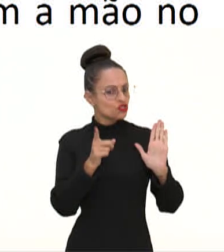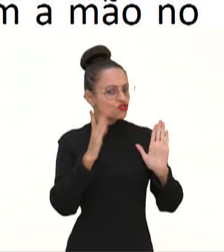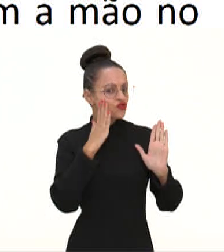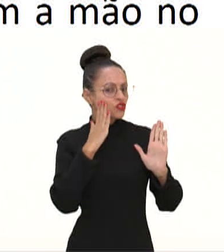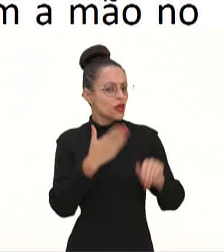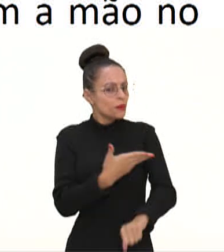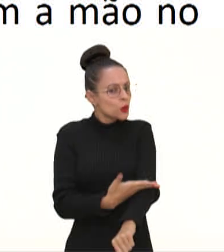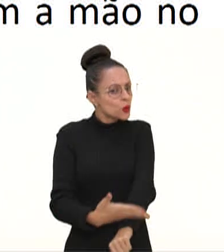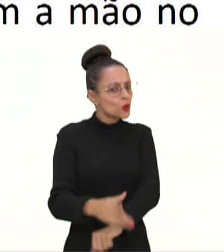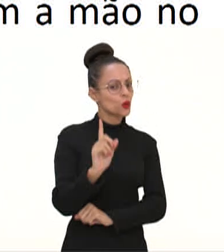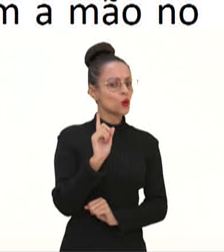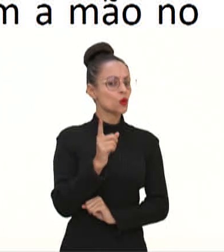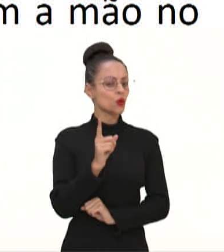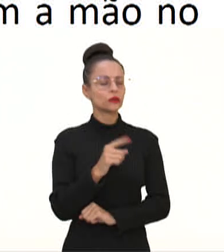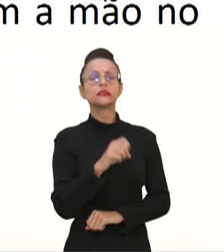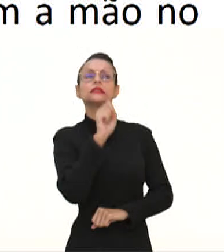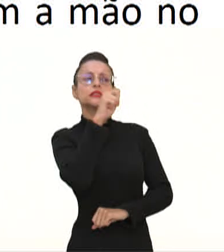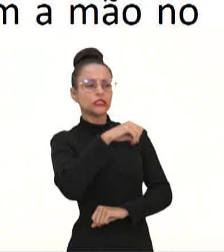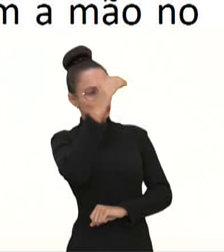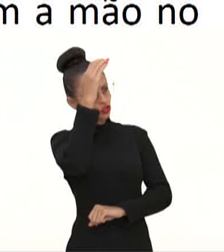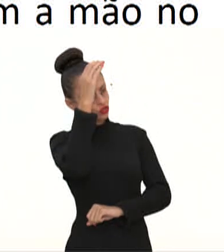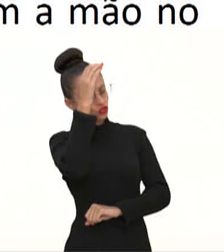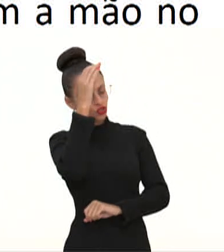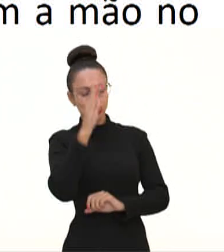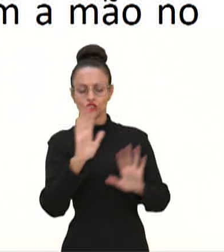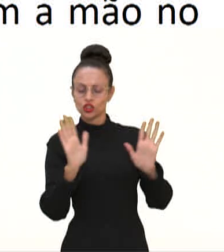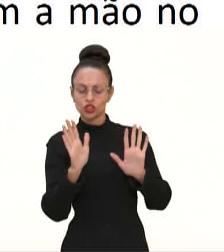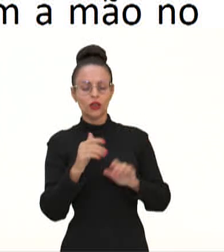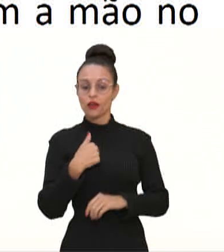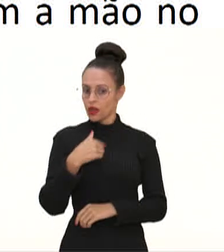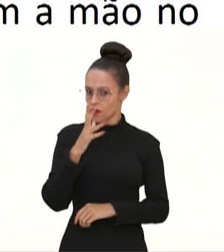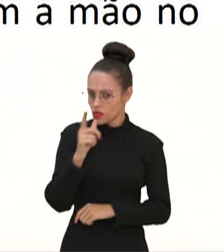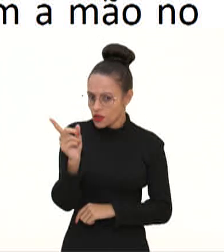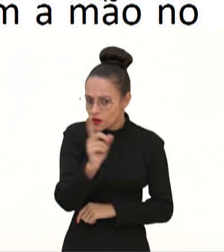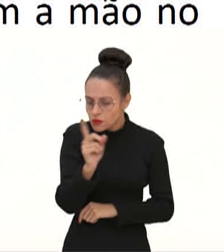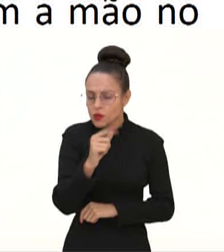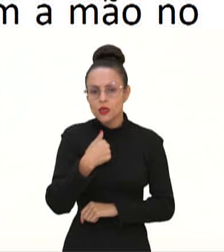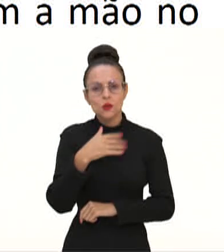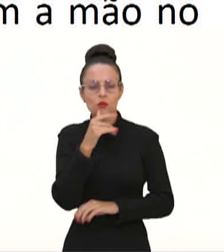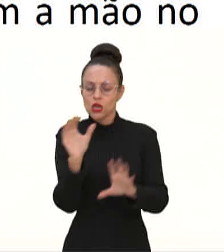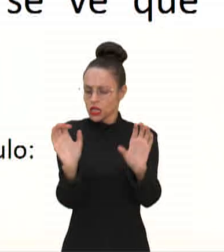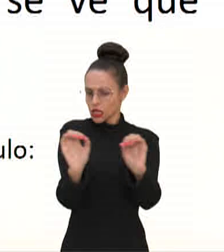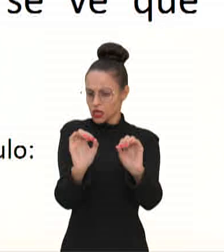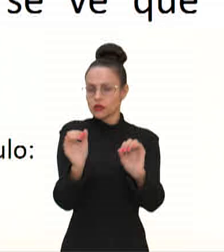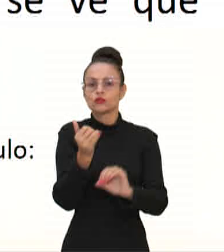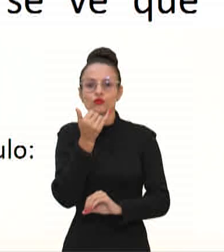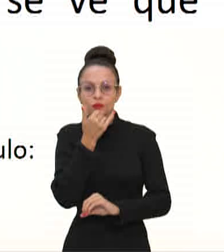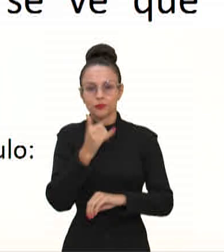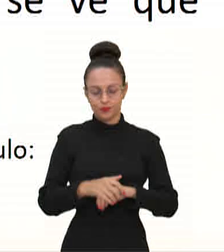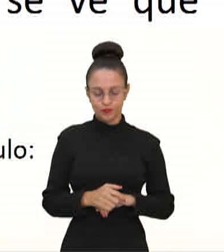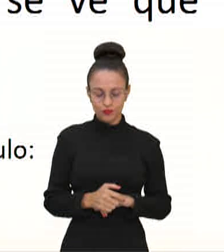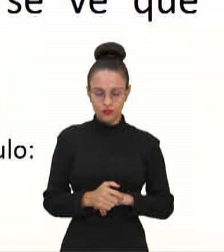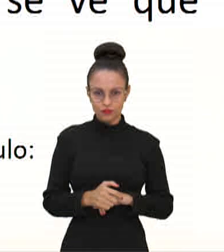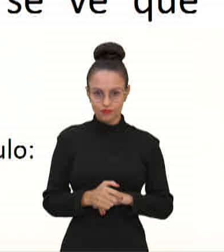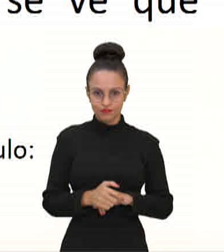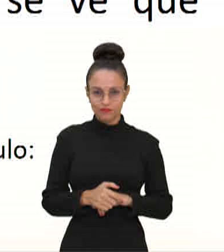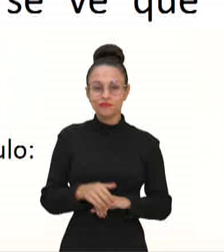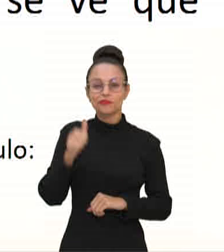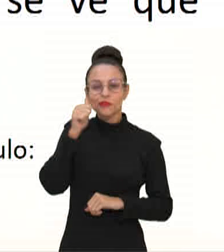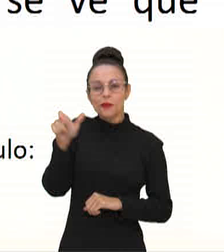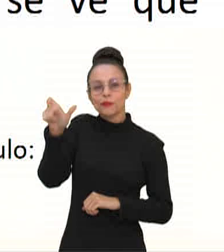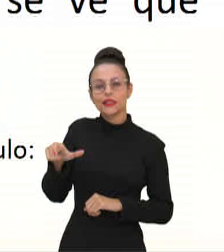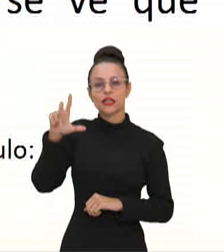o costume. Sim, titia, não me demoro nada, desculpe. Luísa Marques